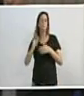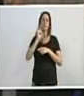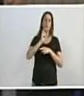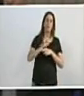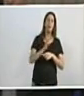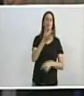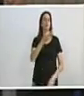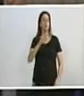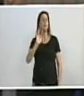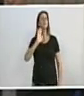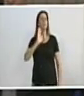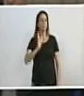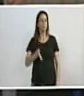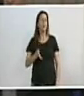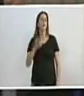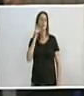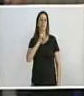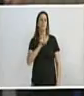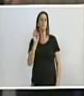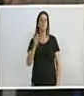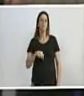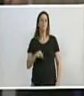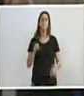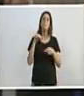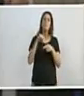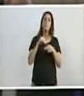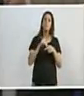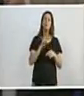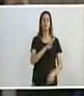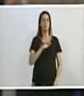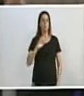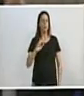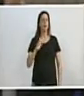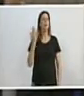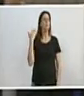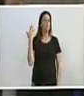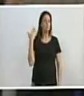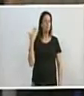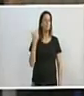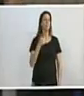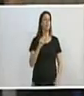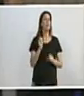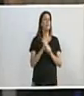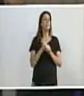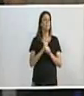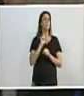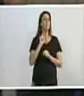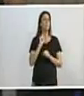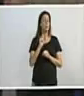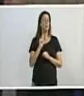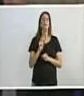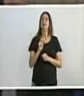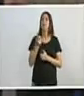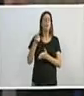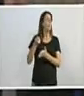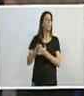dado retorno. E vou dar como exemplo aqui, o município de Blumenau, na última década, deixou de cobrar 5% do